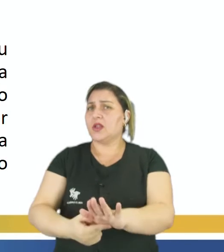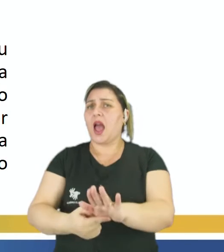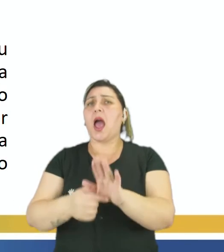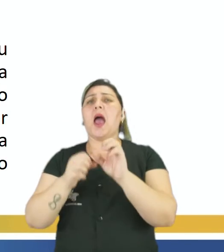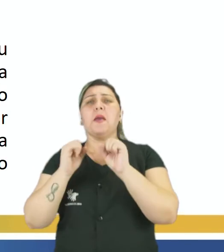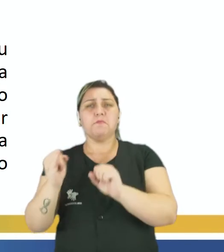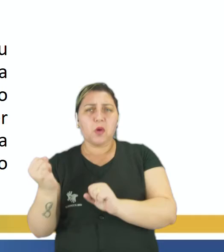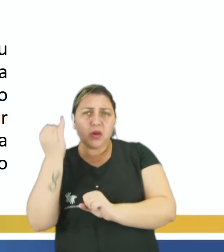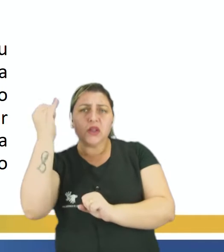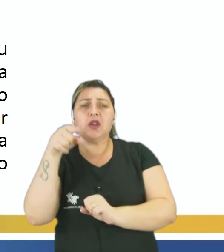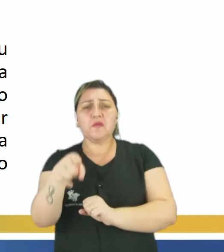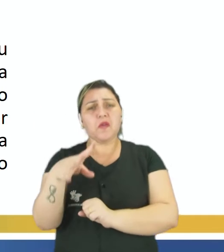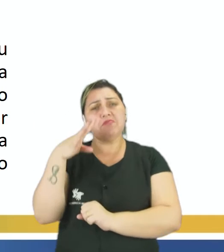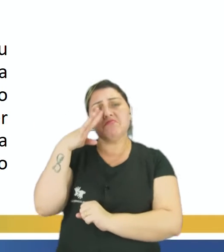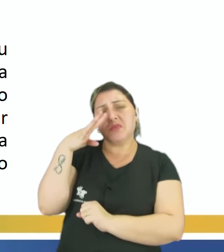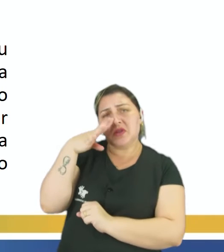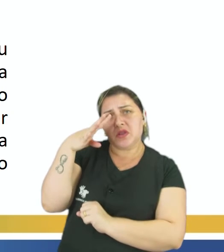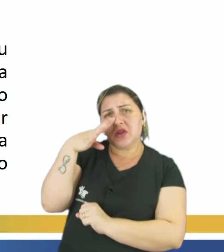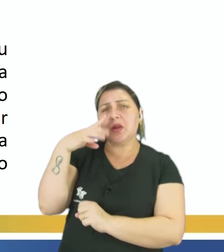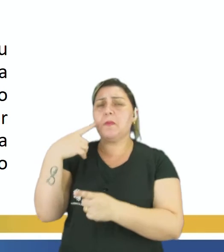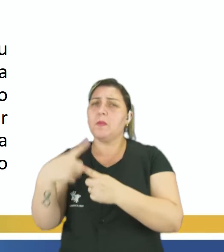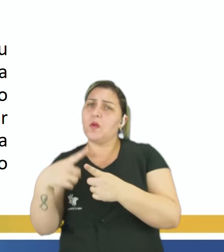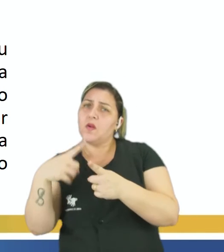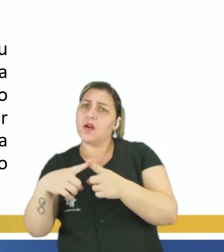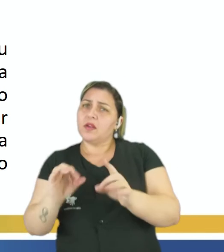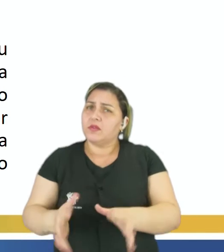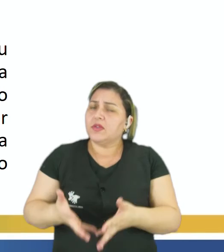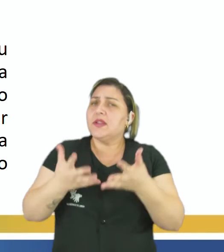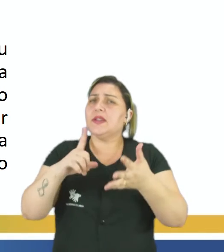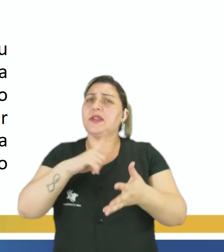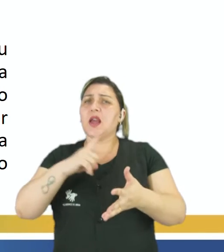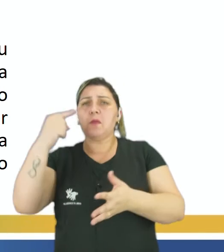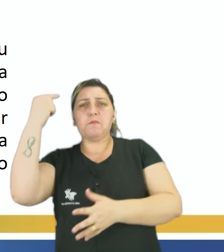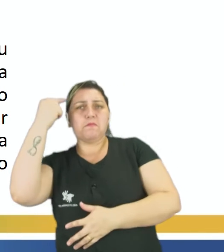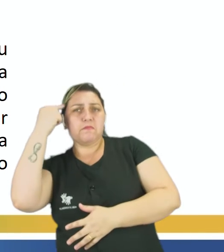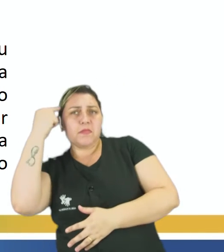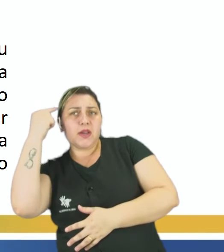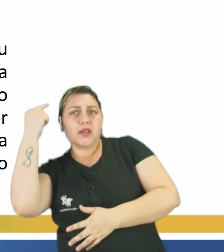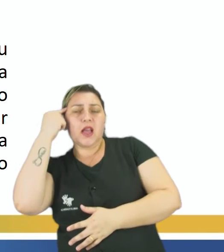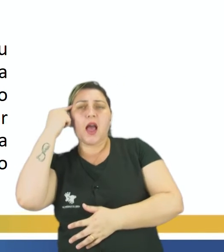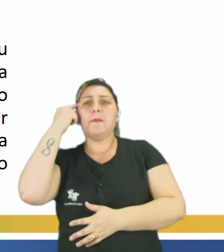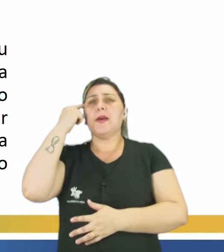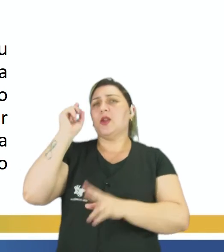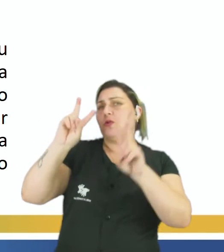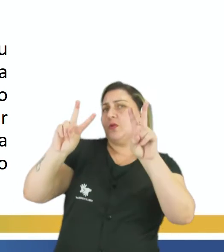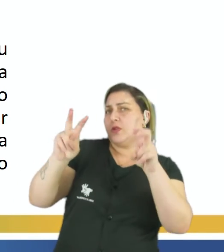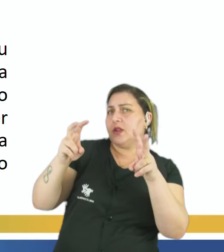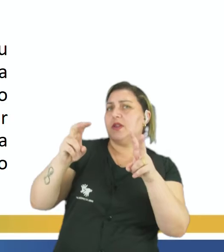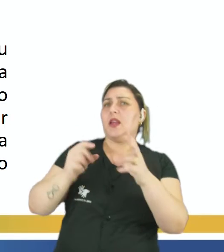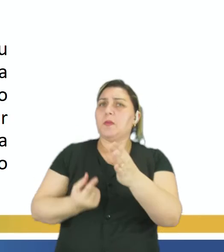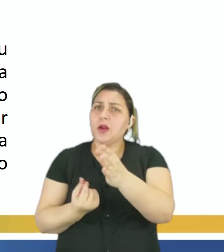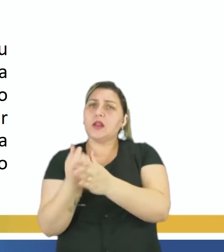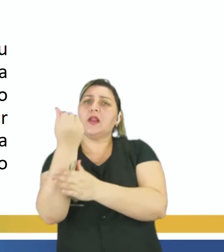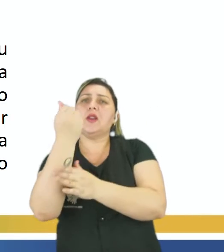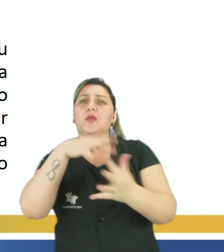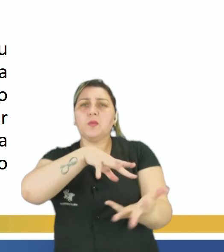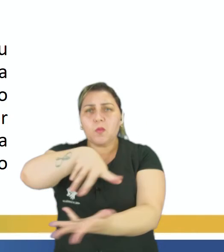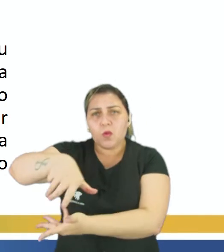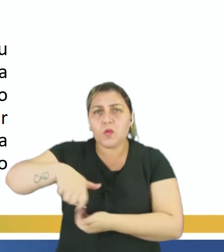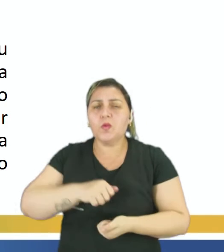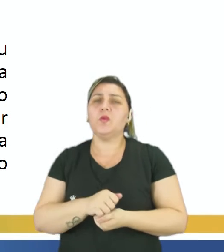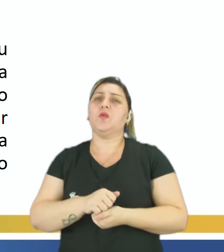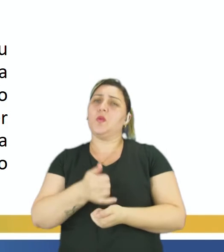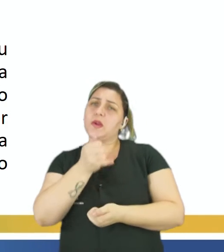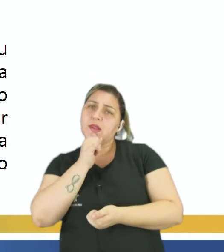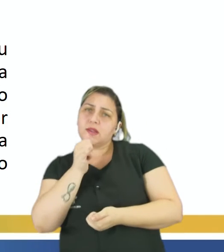É importante você assistir, porque faz com que nós tenhamos uma reflexão sobre a questão capitalista do mundo,